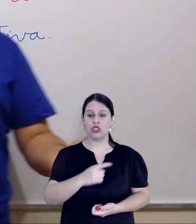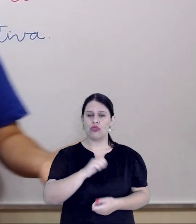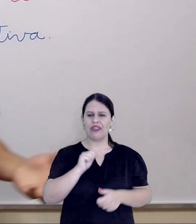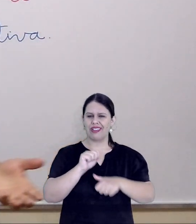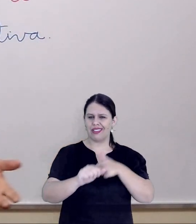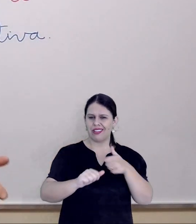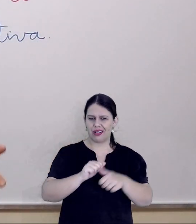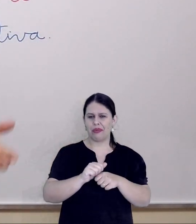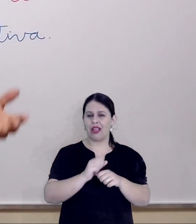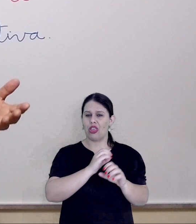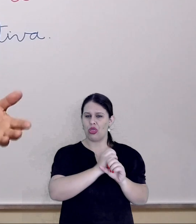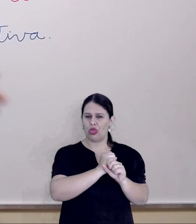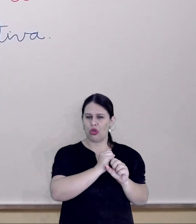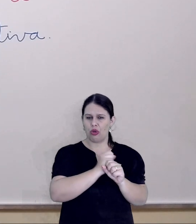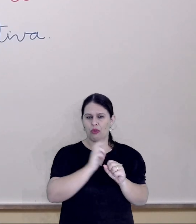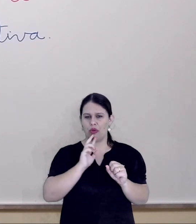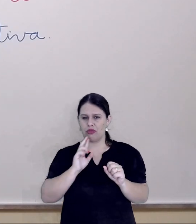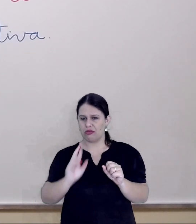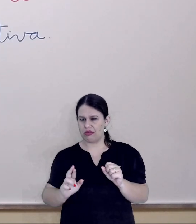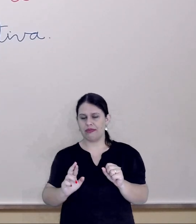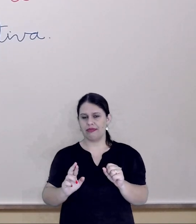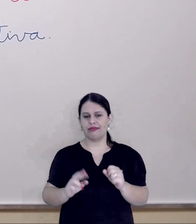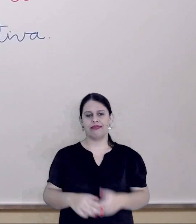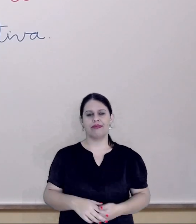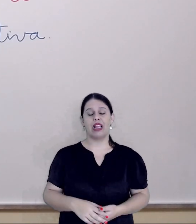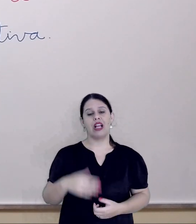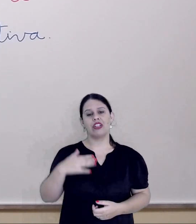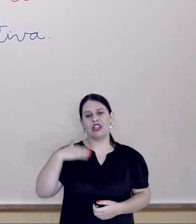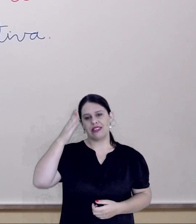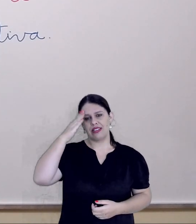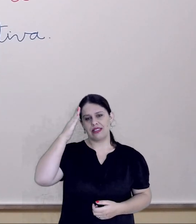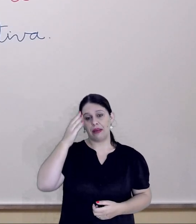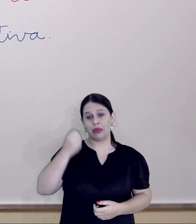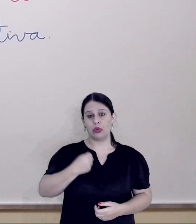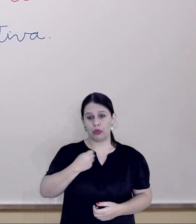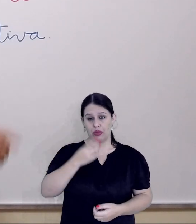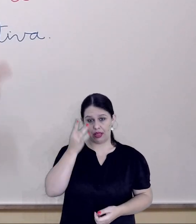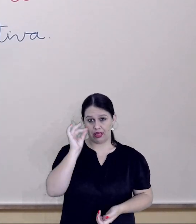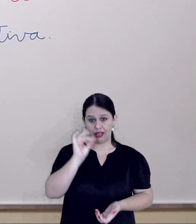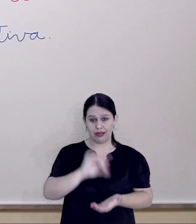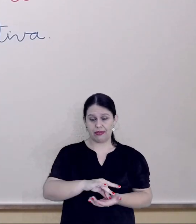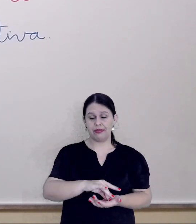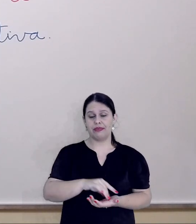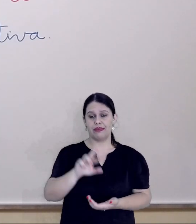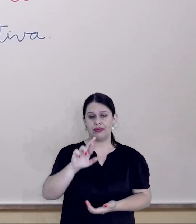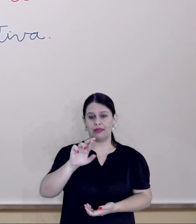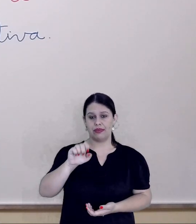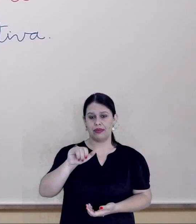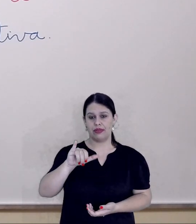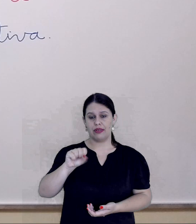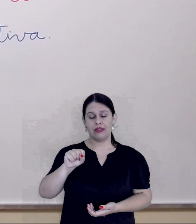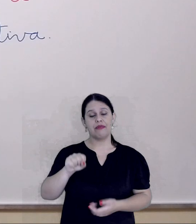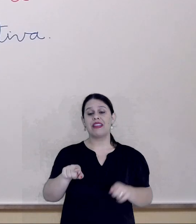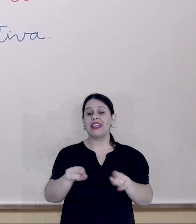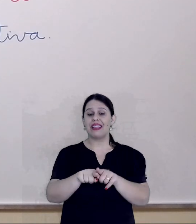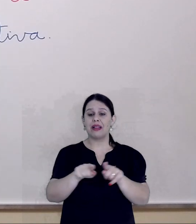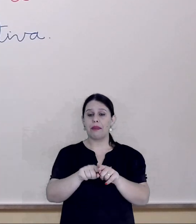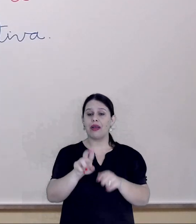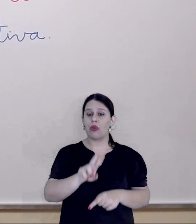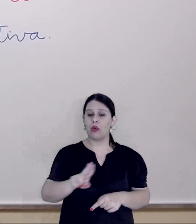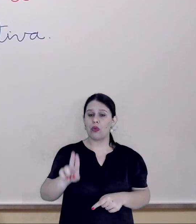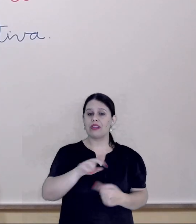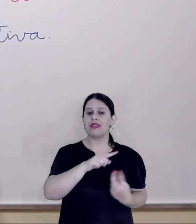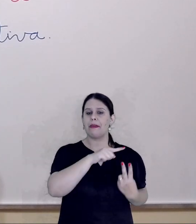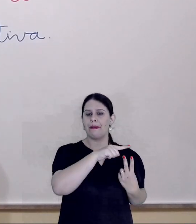parcelas não interfere na soma. A gente já sabe isso para números reais. Isso vale também